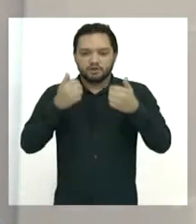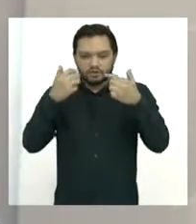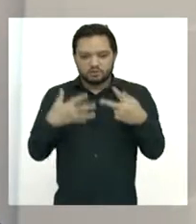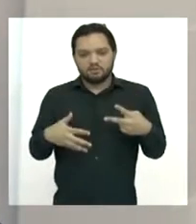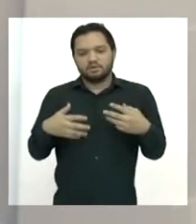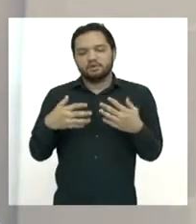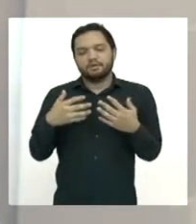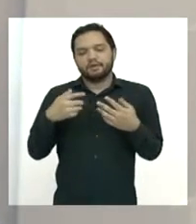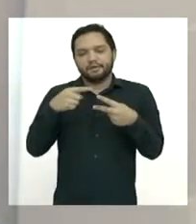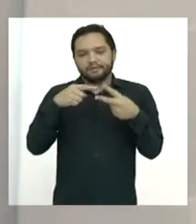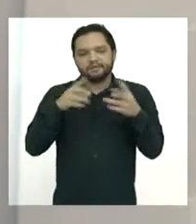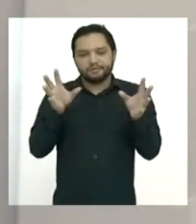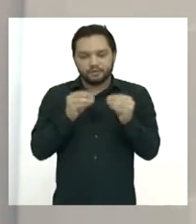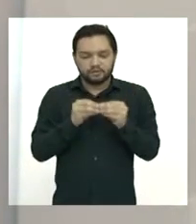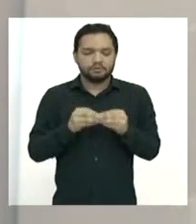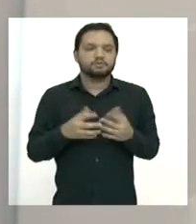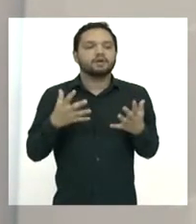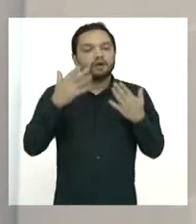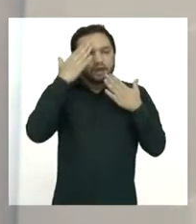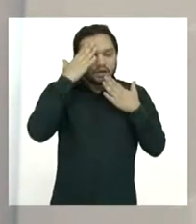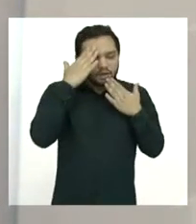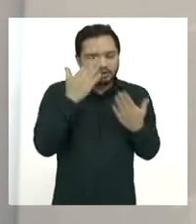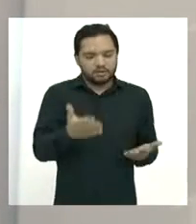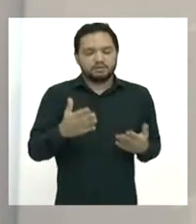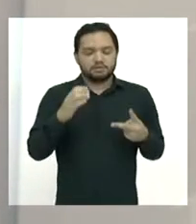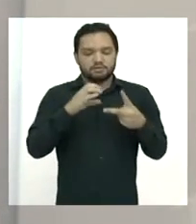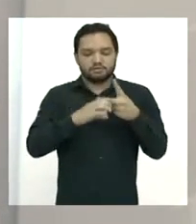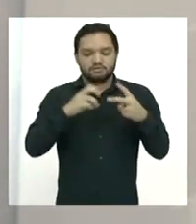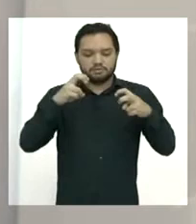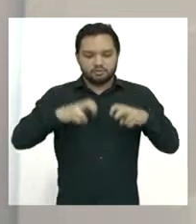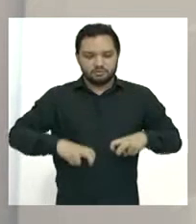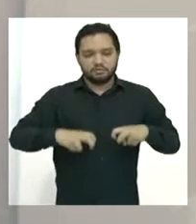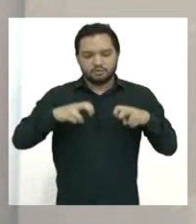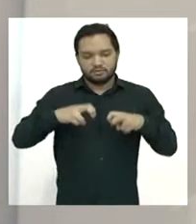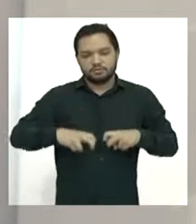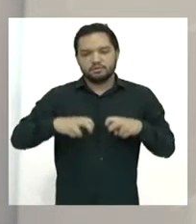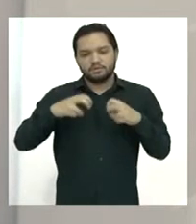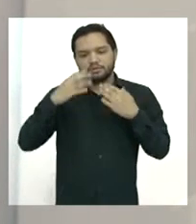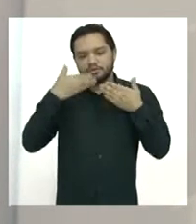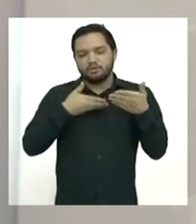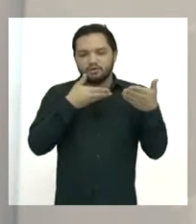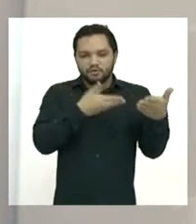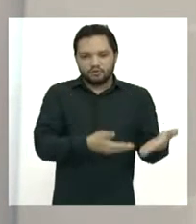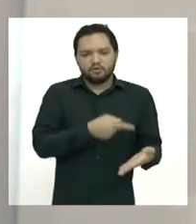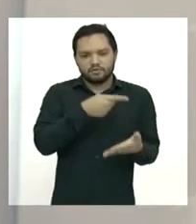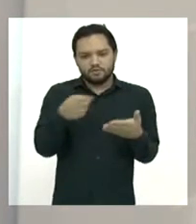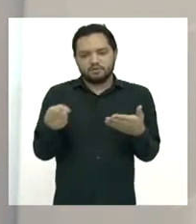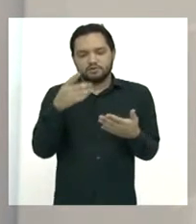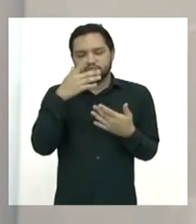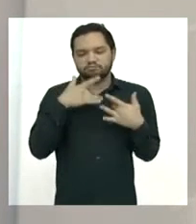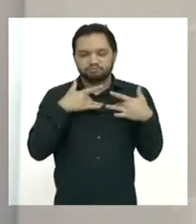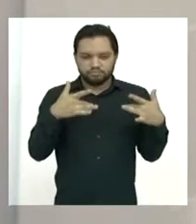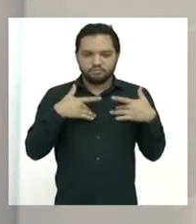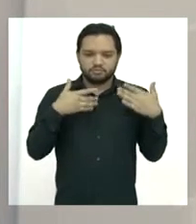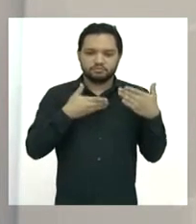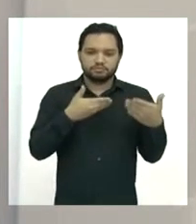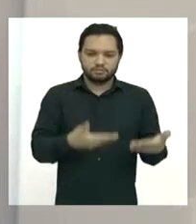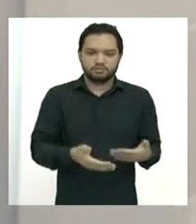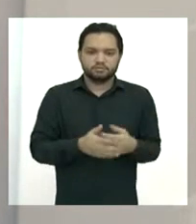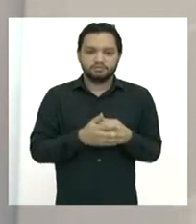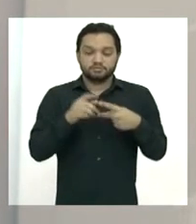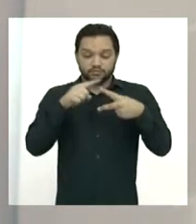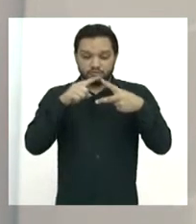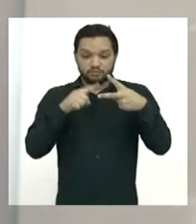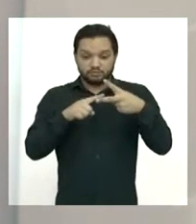queria agradecer o espaço, Paulo, e a todos. Vocês sempre muito generosos e muito competentes. As profissões da fisioterapia e terapia ocupacional, como